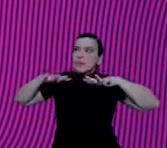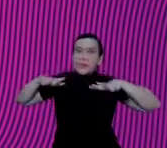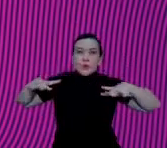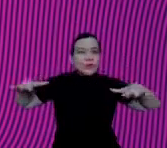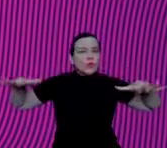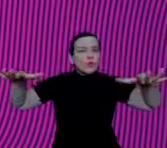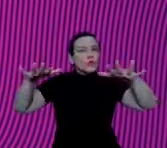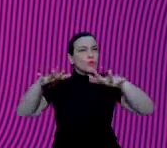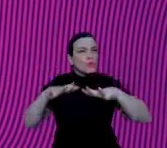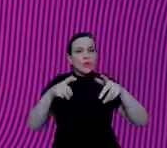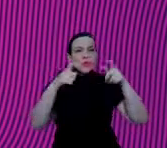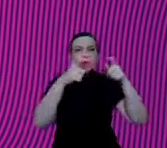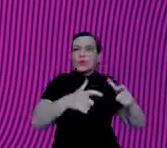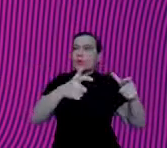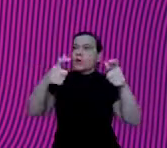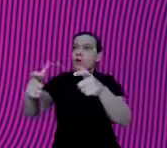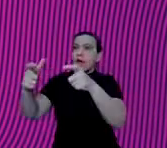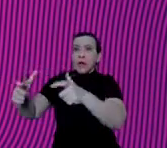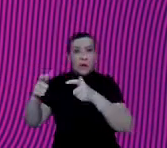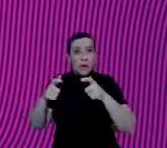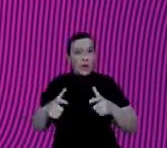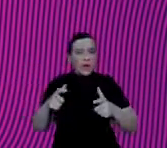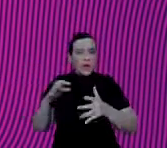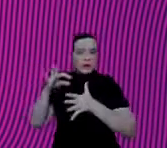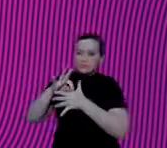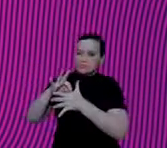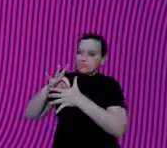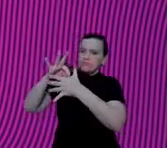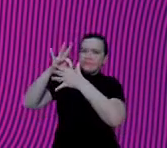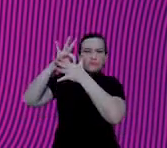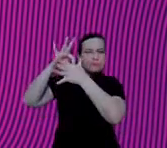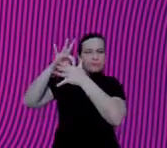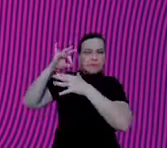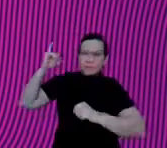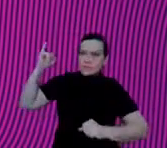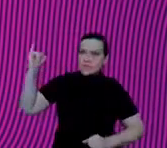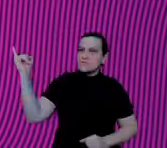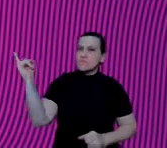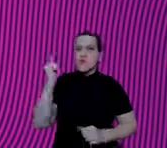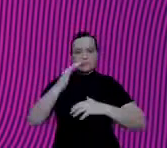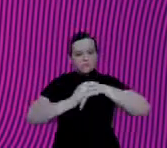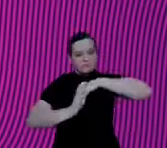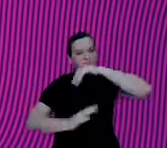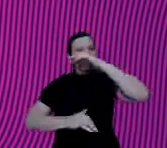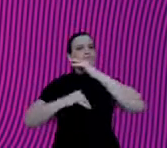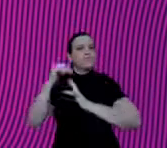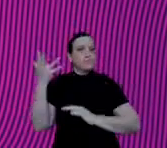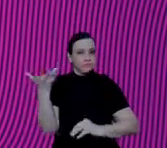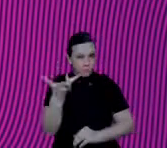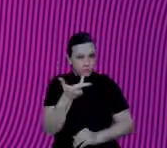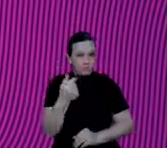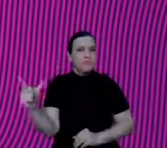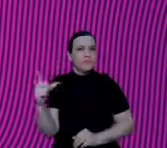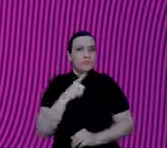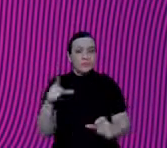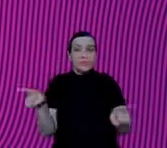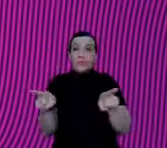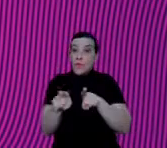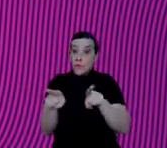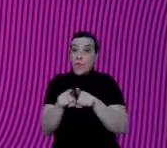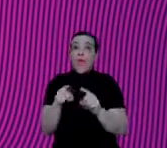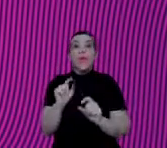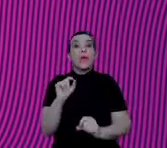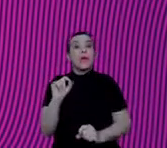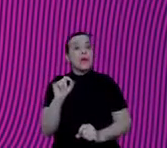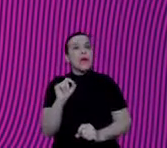locais de altíssimo privilégio, como nós temos aqui a oportunidade de ter aqui em